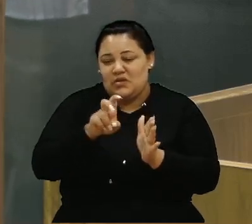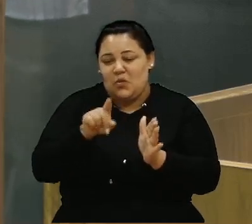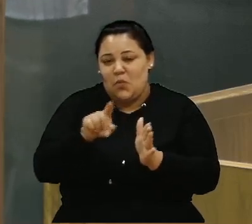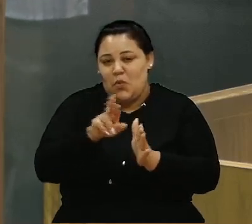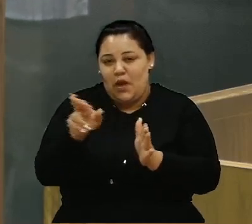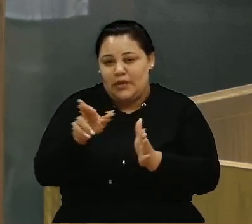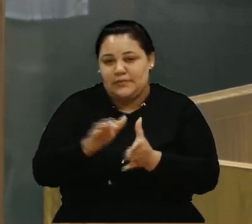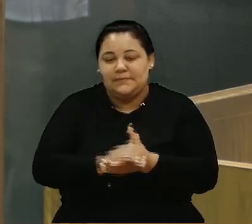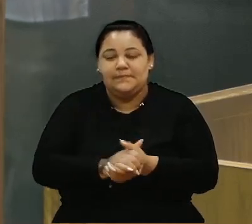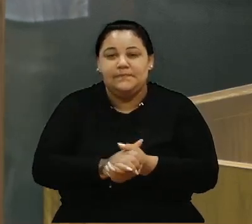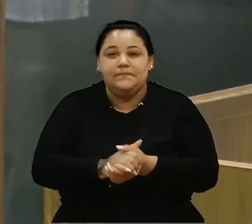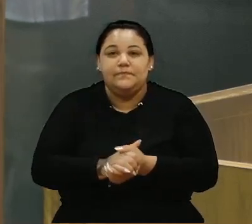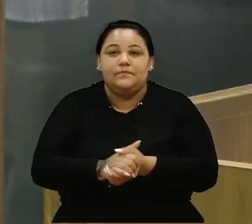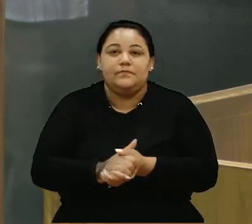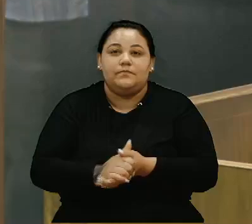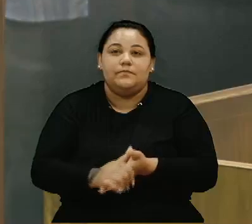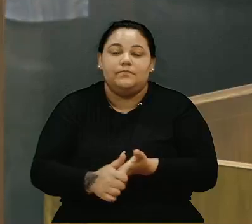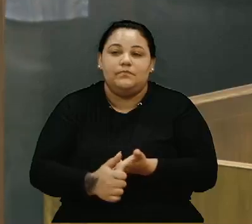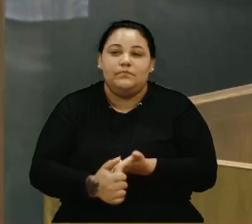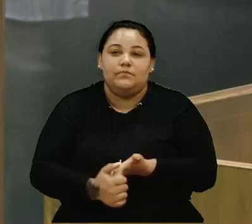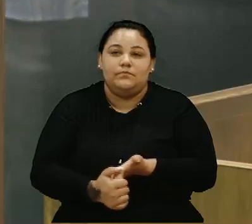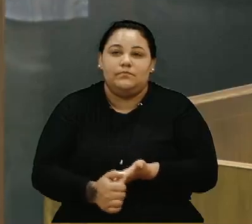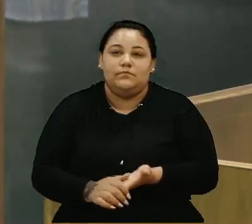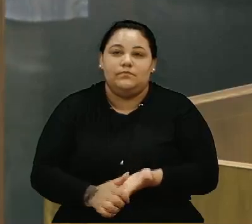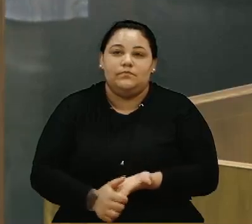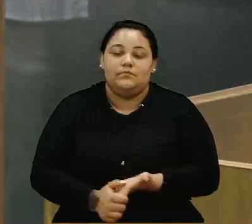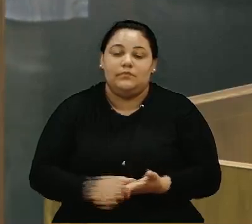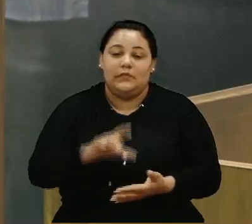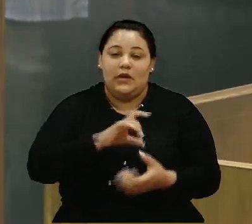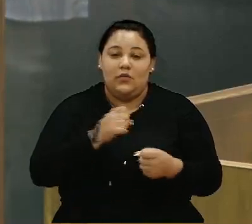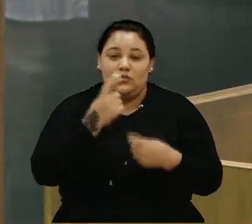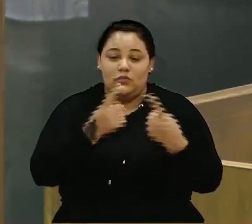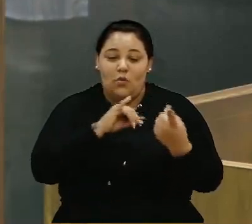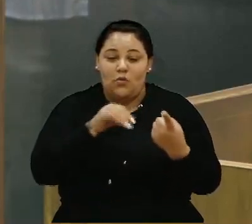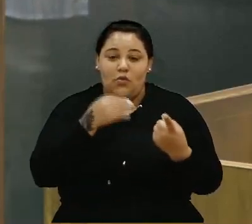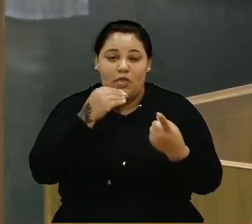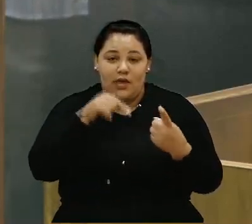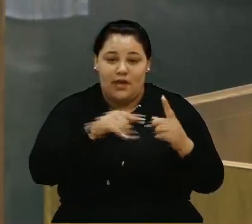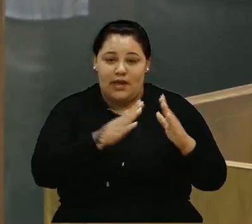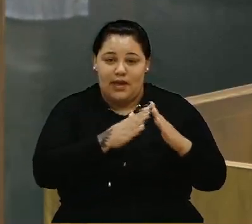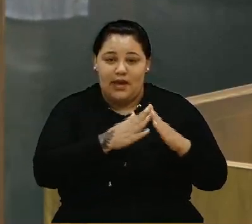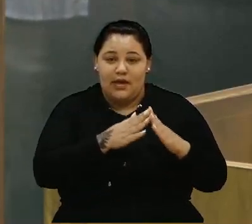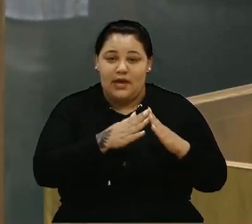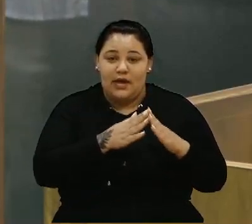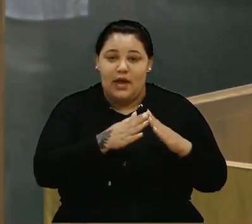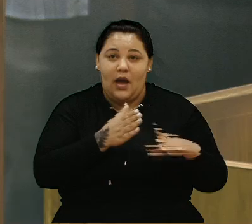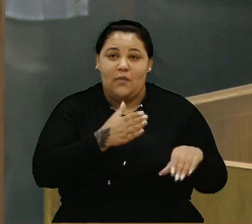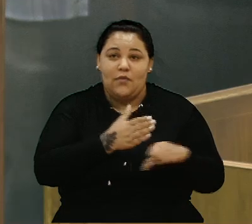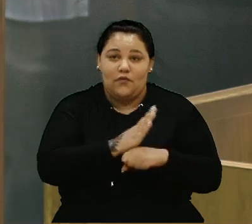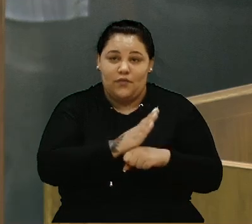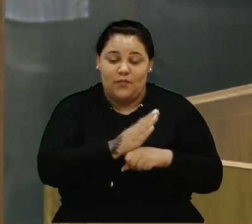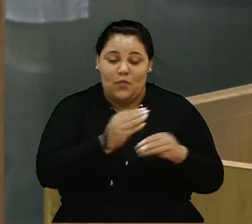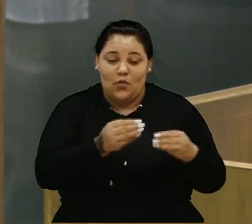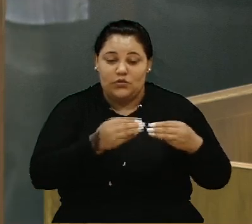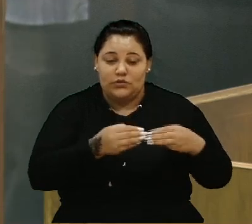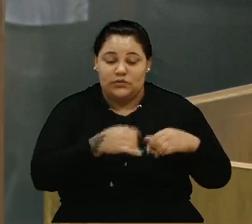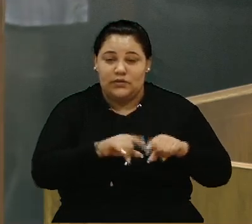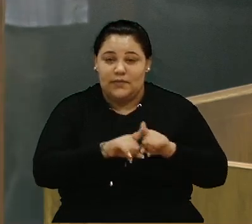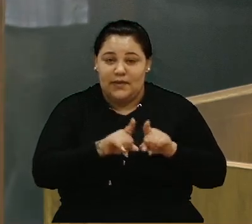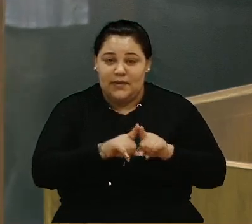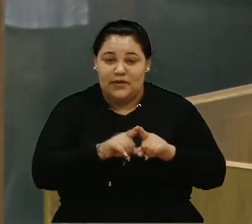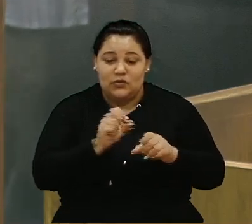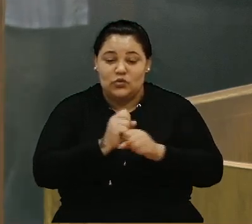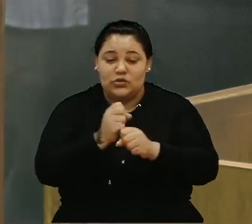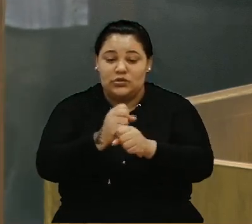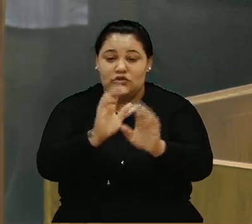R$5.000. Em várias oportunidades nesta casa, nós aprovamos moções nos anos